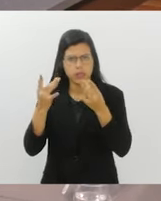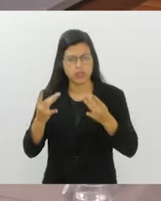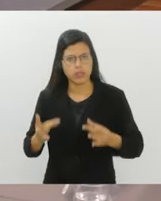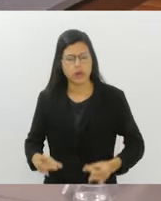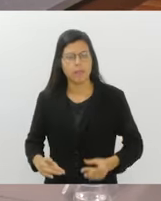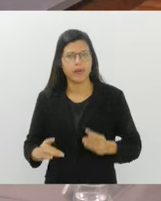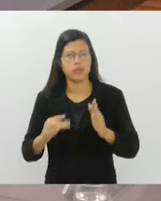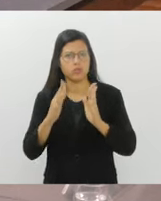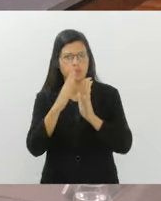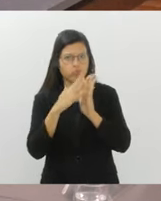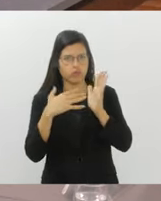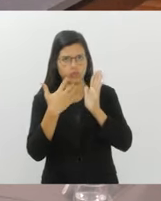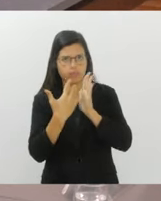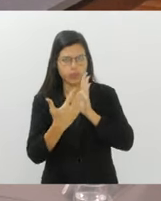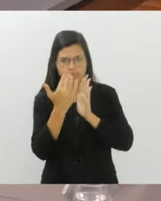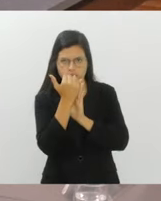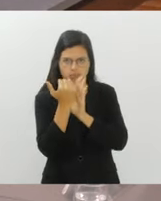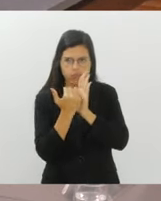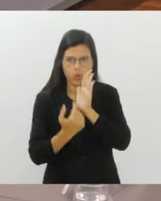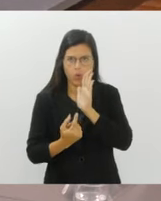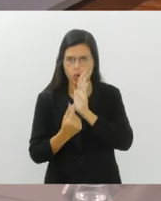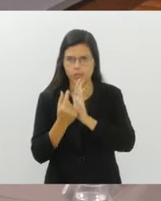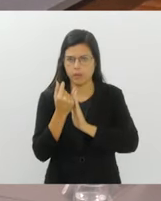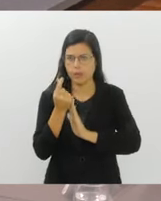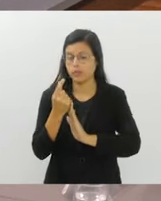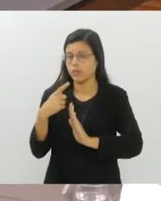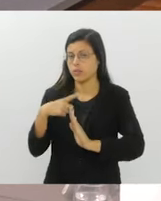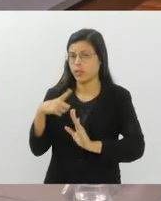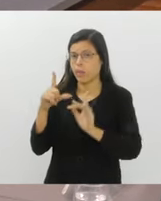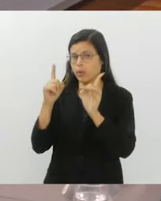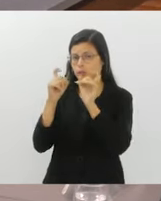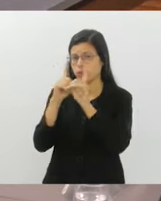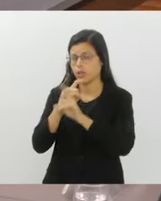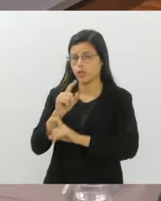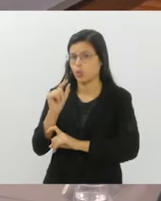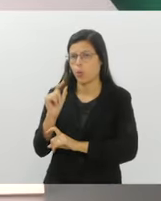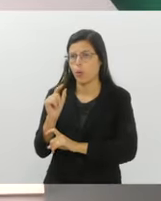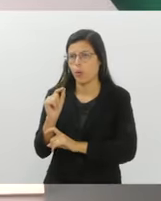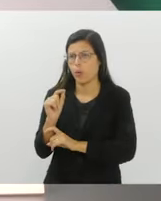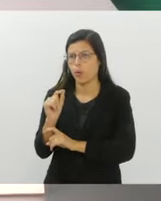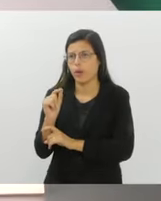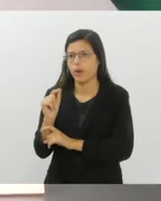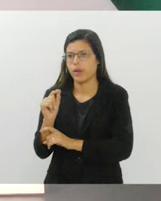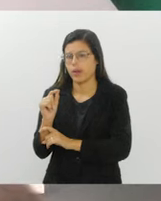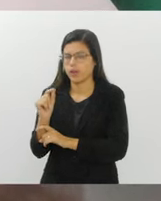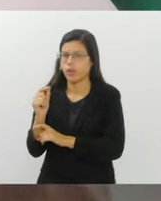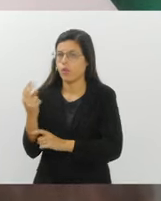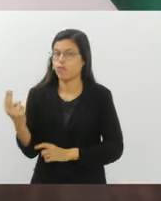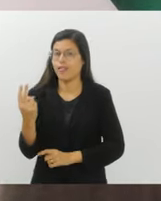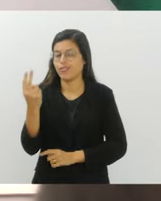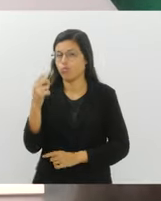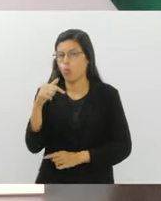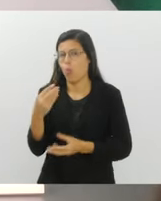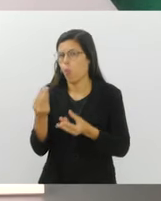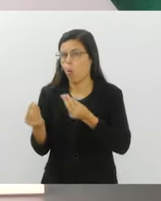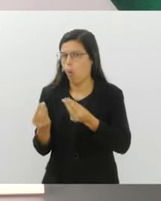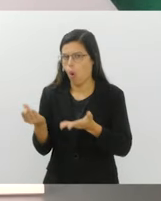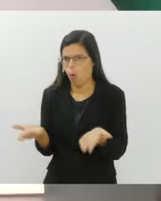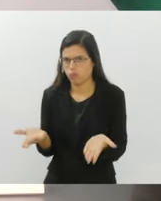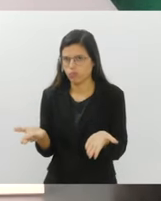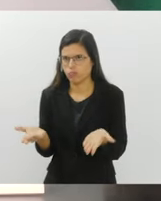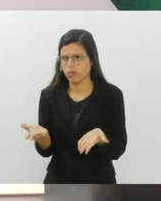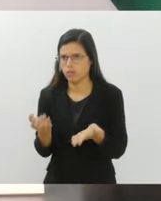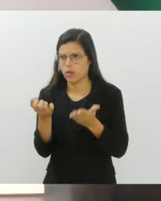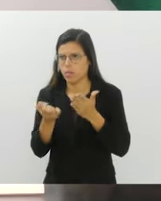orçamentária. Nós temos uma dificuldade, que é precificar esse operador. Como precificar esse operador?